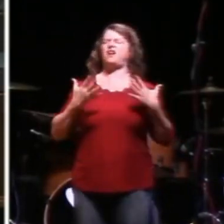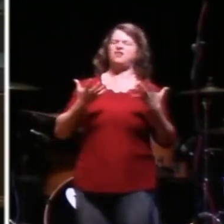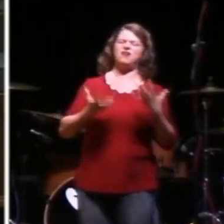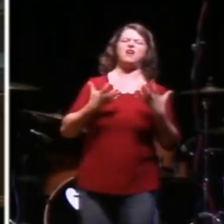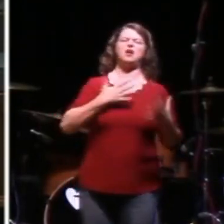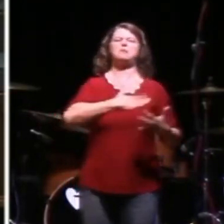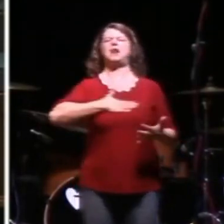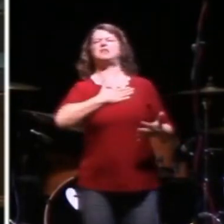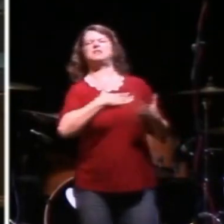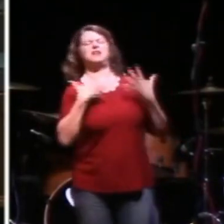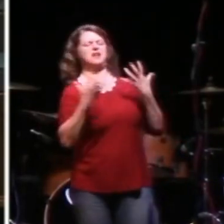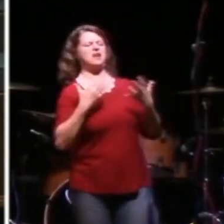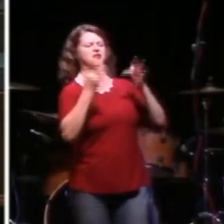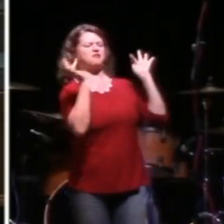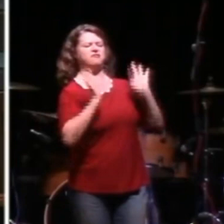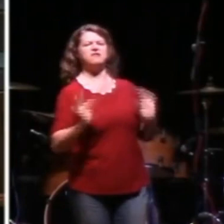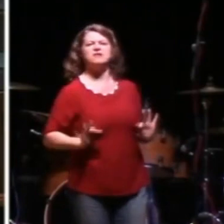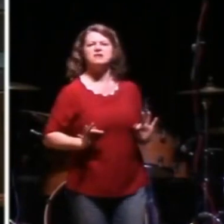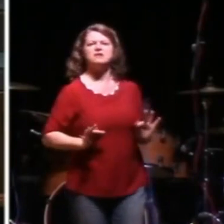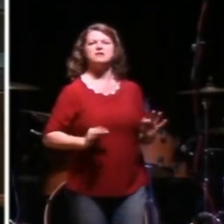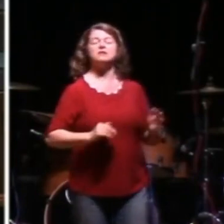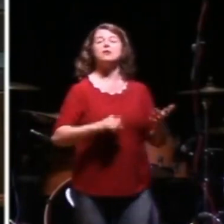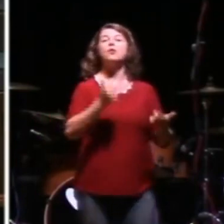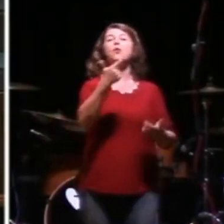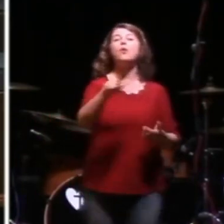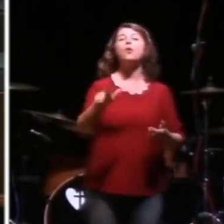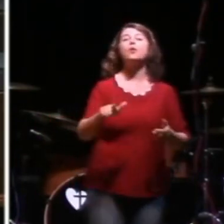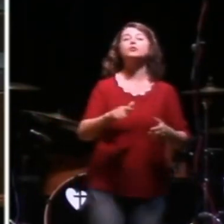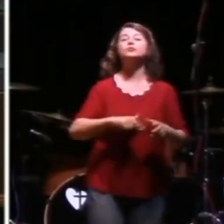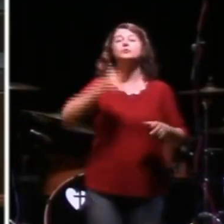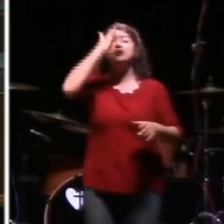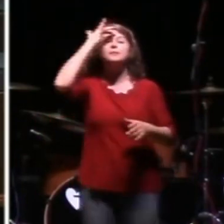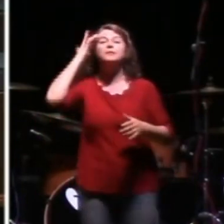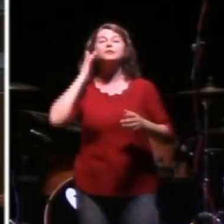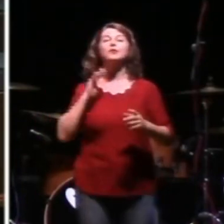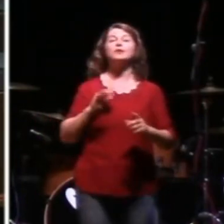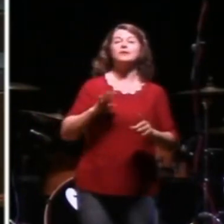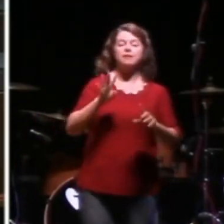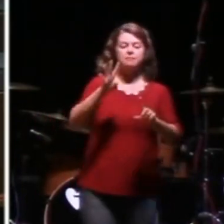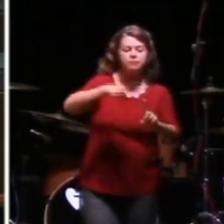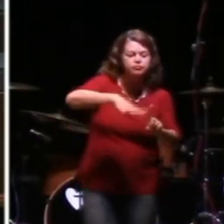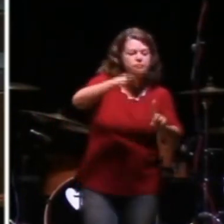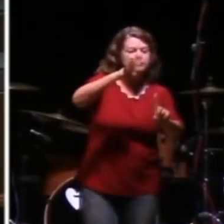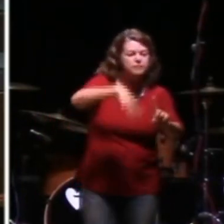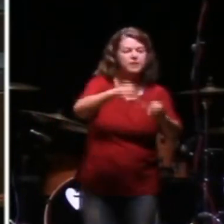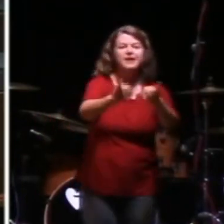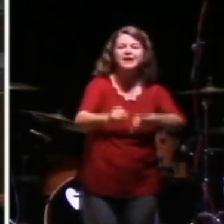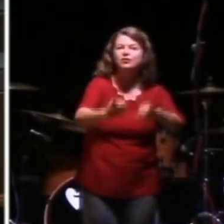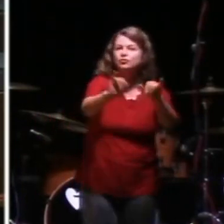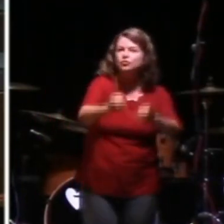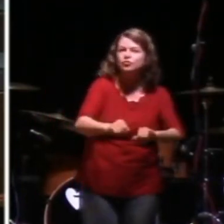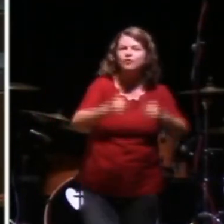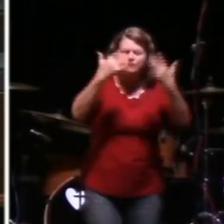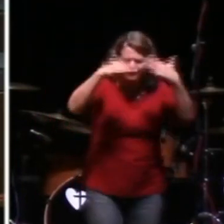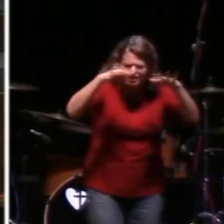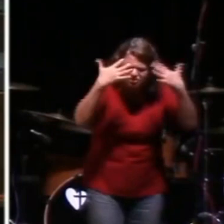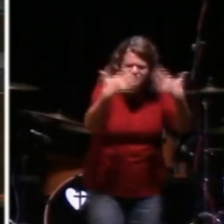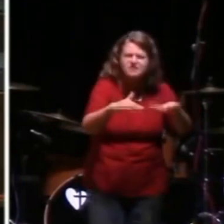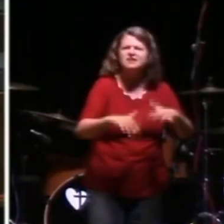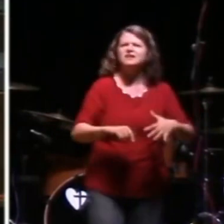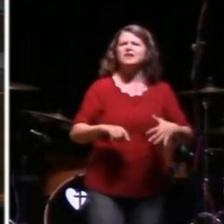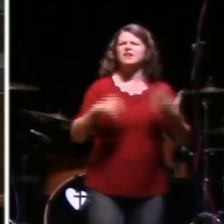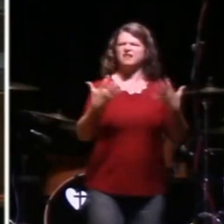número três é gente que busca feitiçaria feitiçaria é uma tentativa de manipulação espiritual pedindo buscando